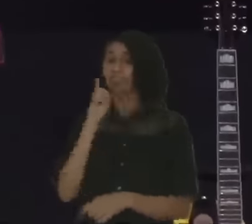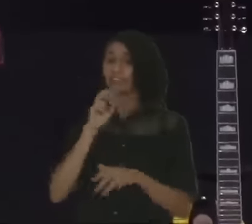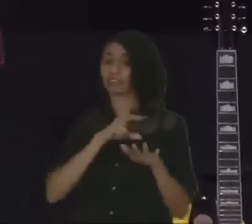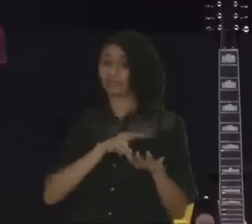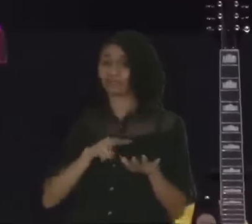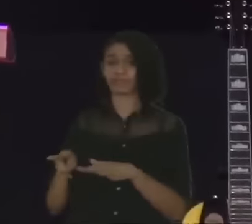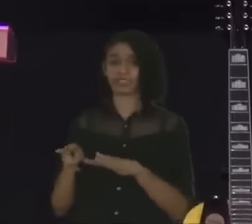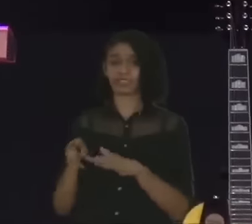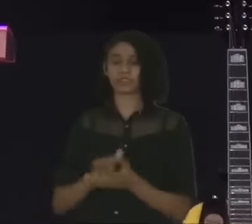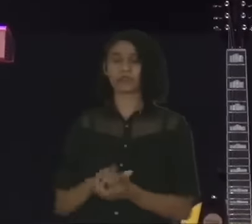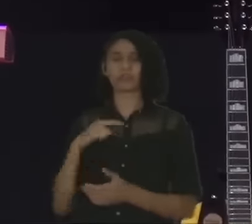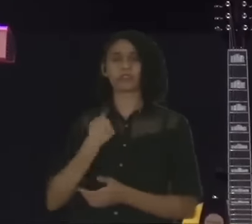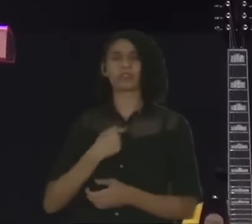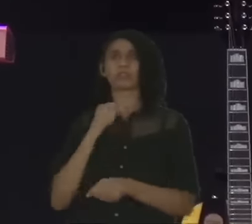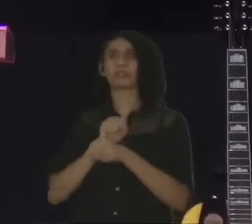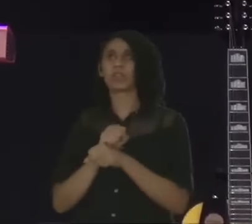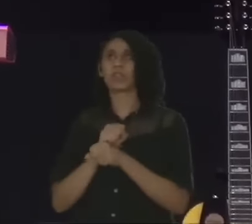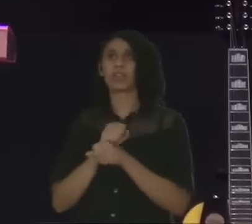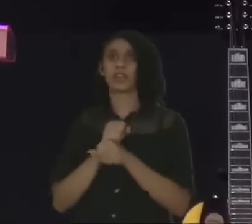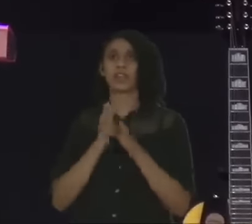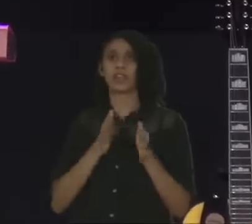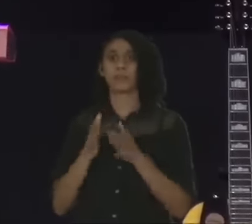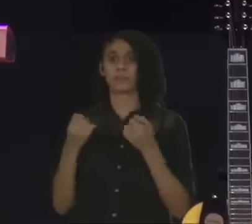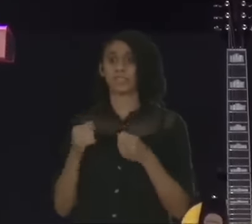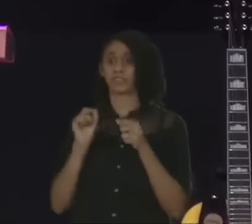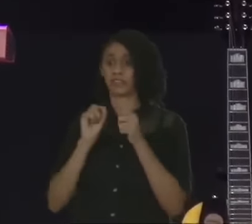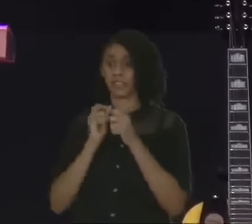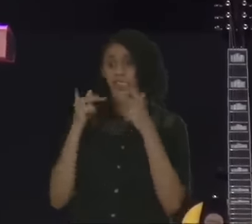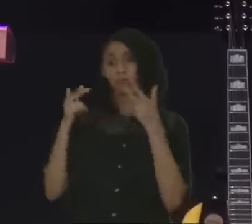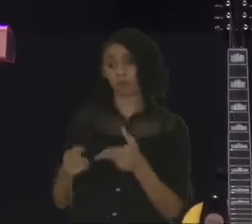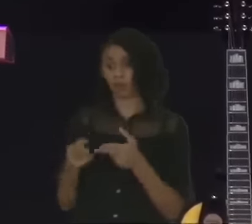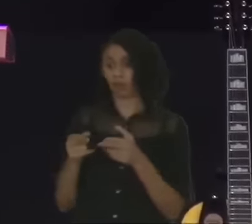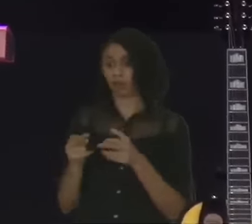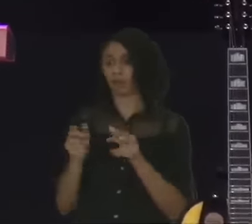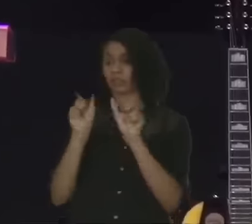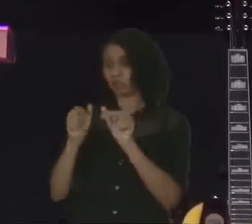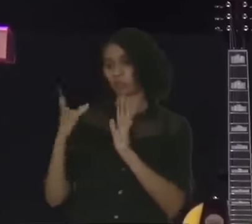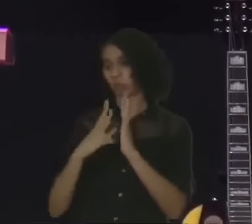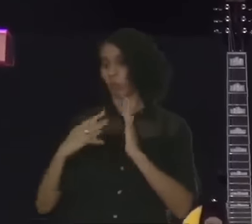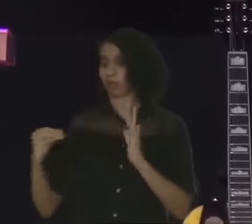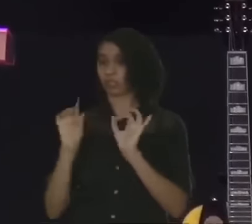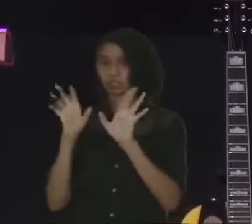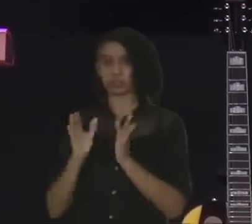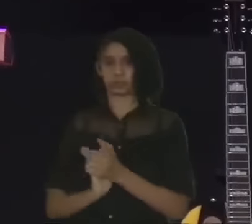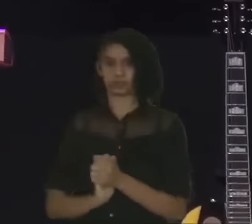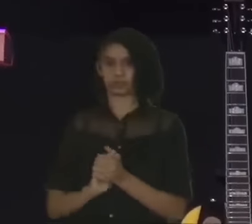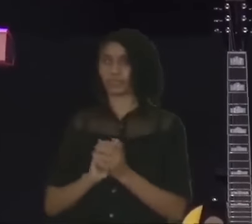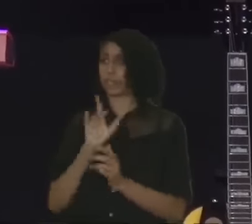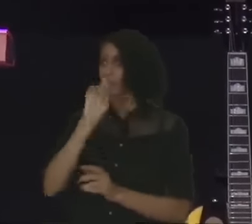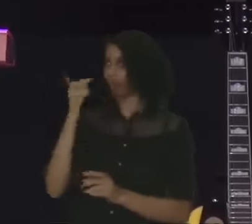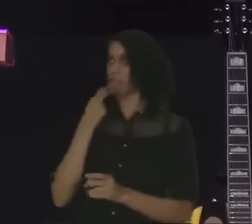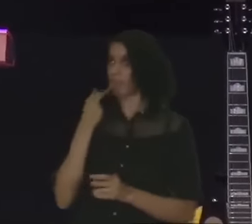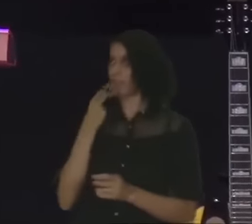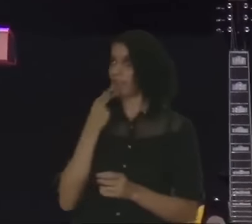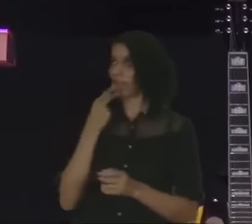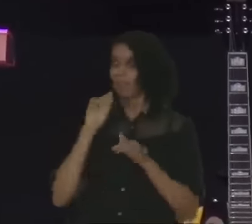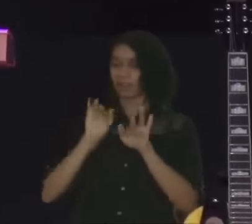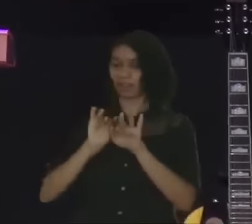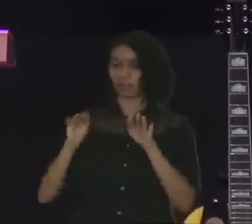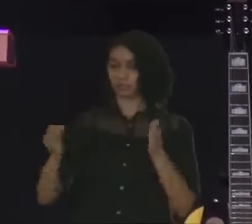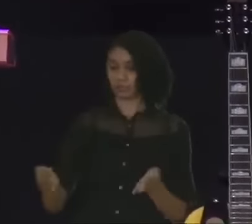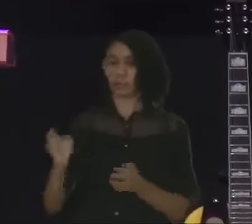muitas padrões religiosos tem gente que é assim Deus só fala se tiver numa igreja com banco de madeira se for acostumada